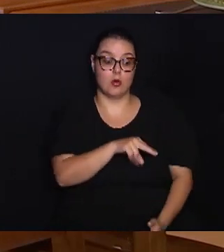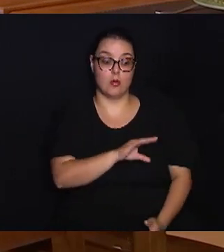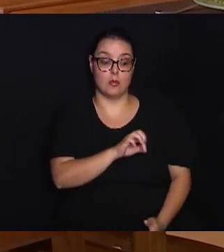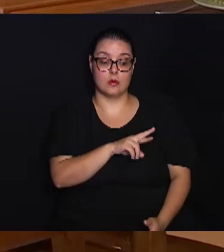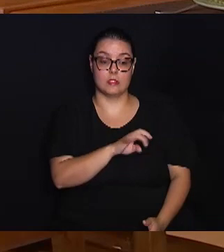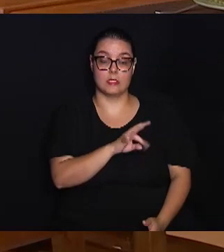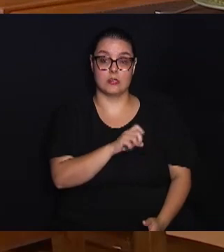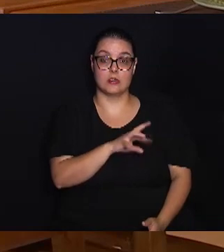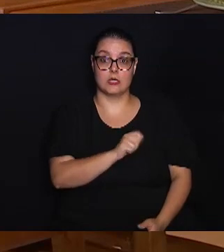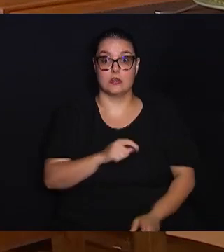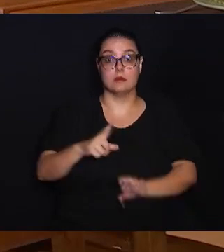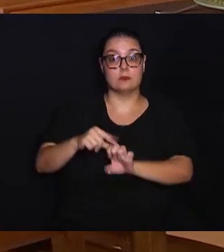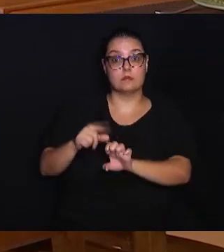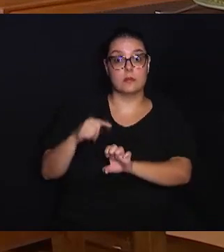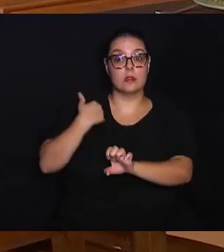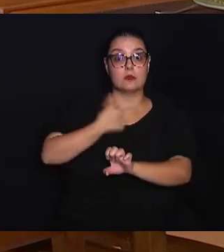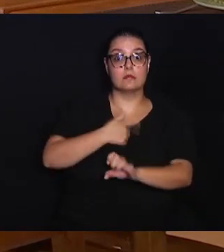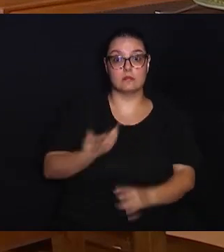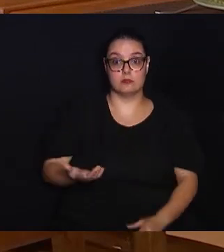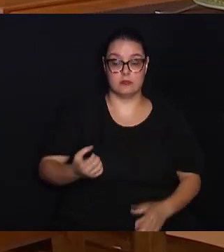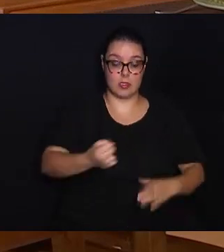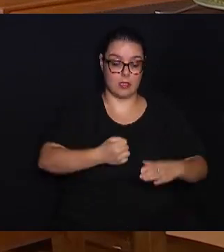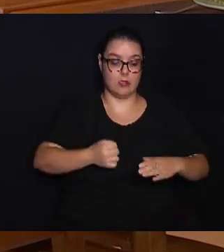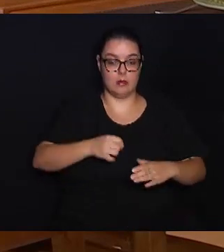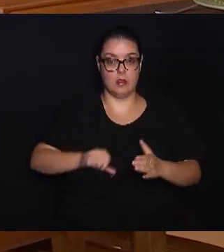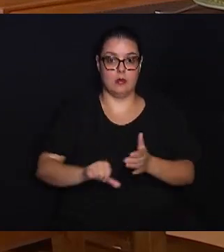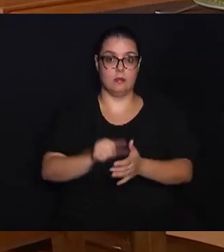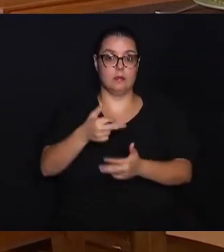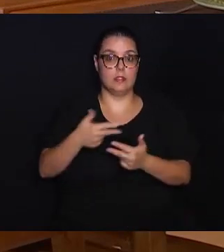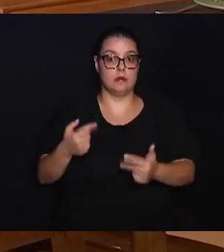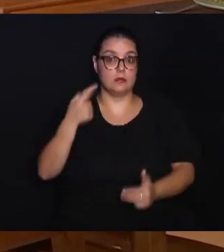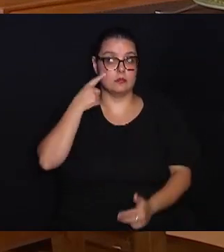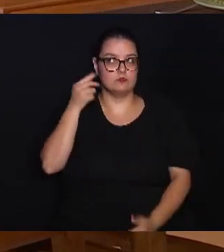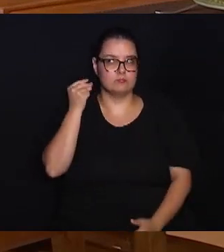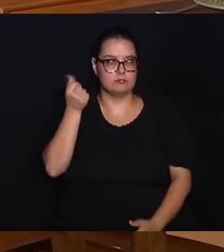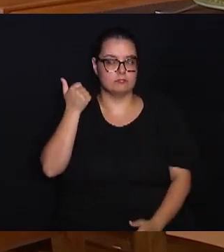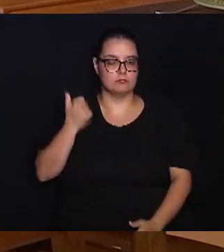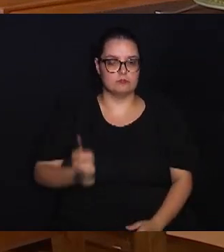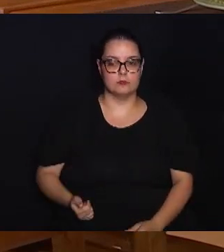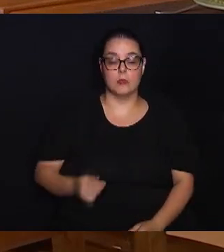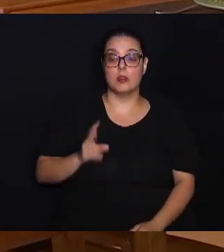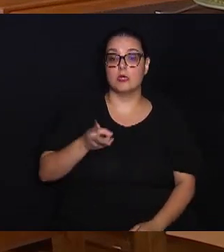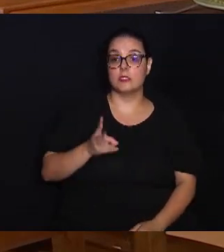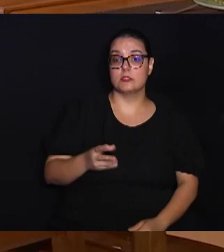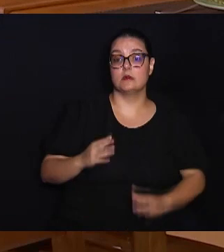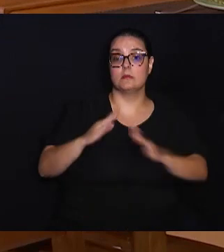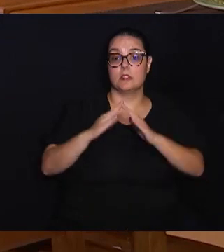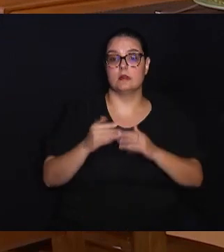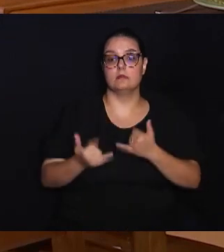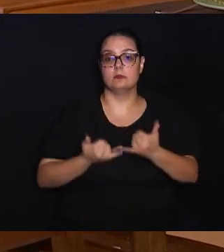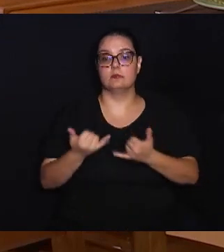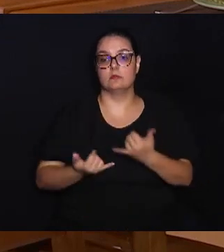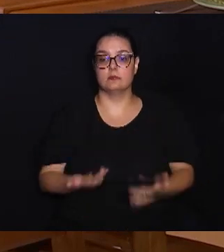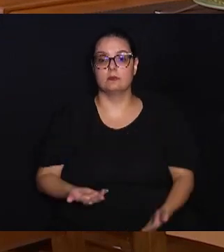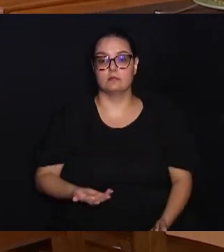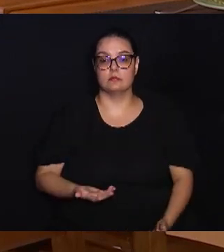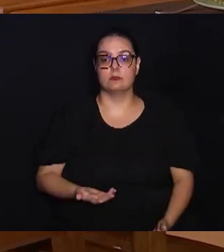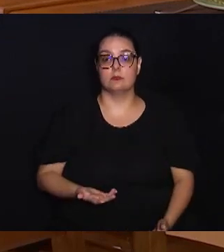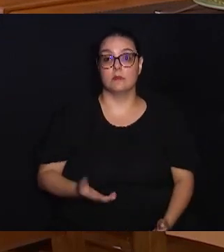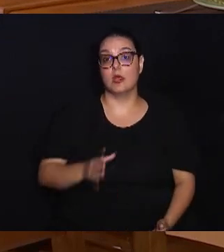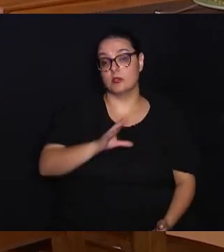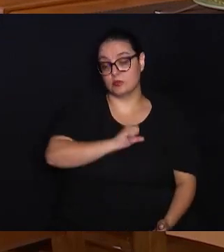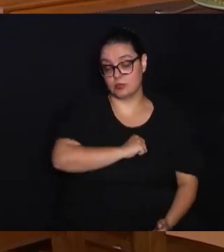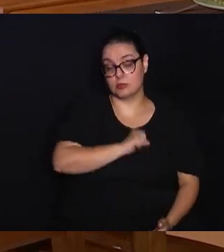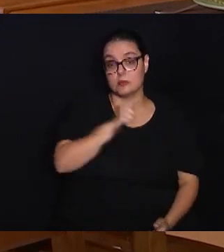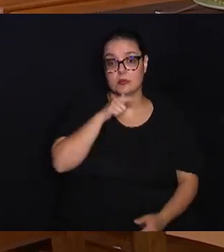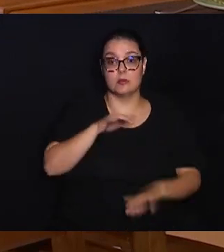concreteira e empreender em alguma coisa Nossa a cozinha foi a primeira coisa que veio a cabeça e a gente sempre em casa brincava como a